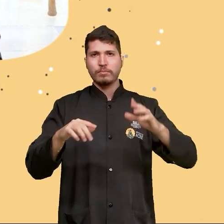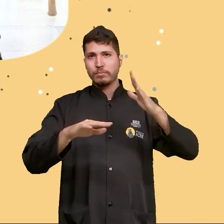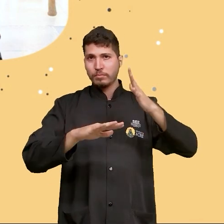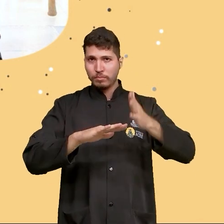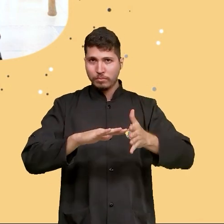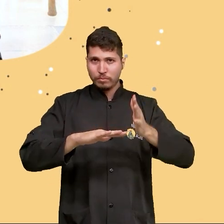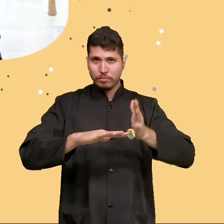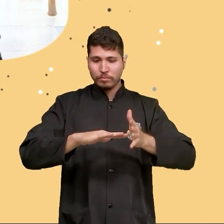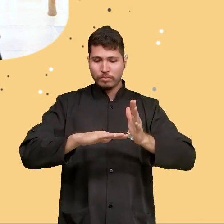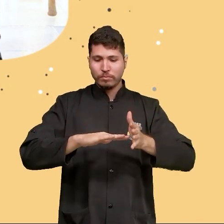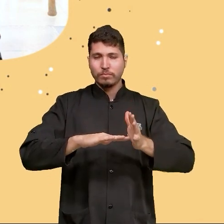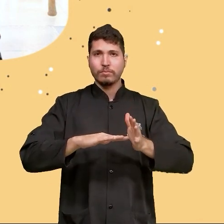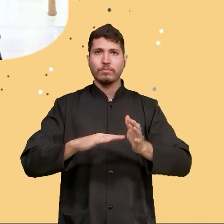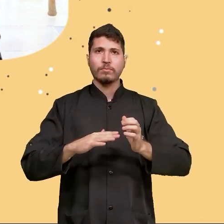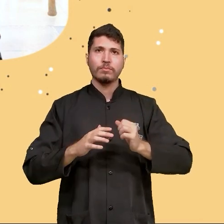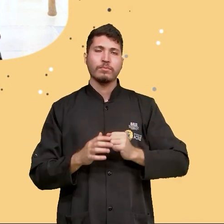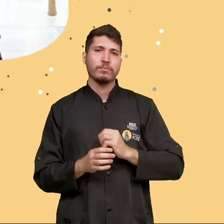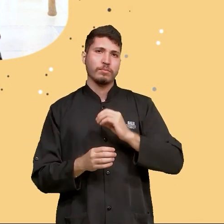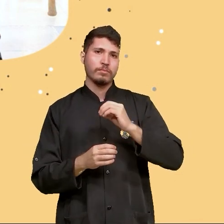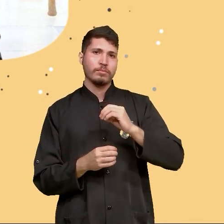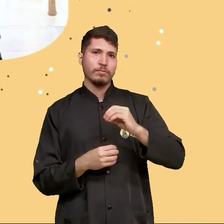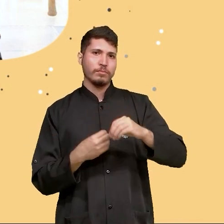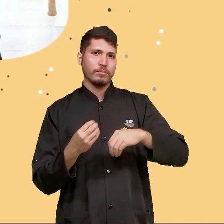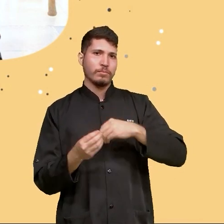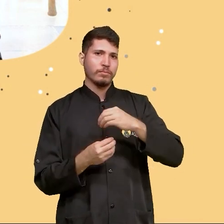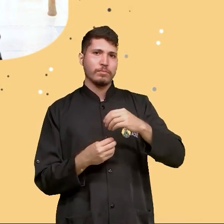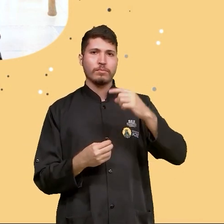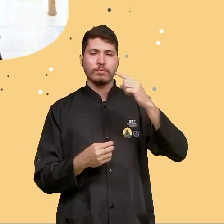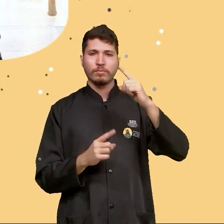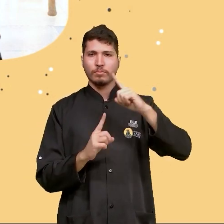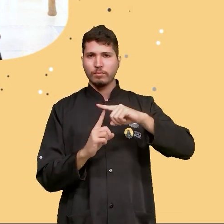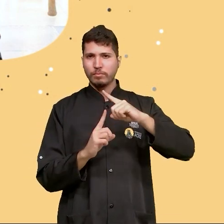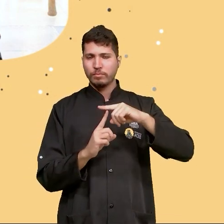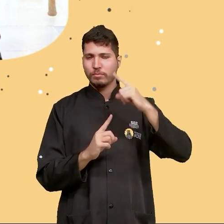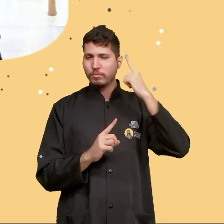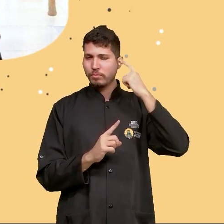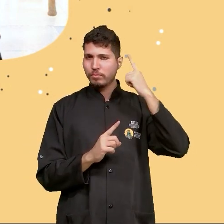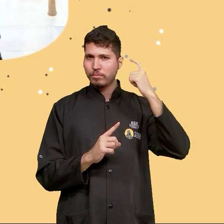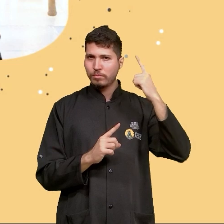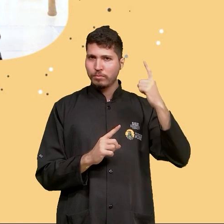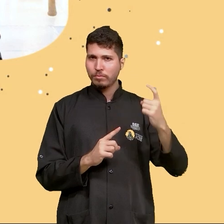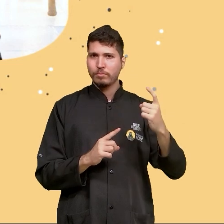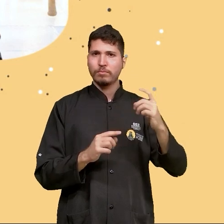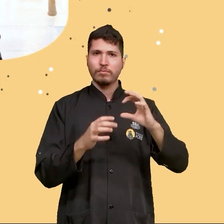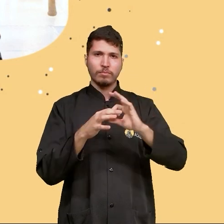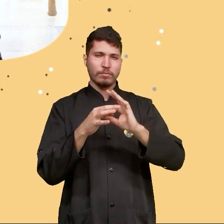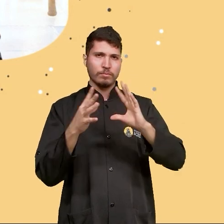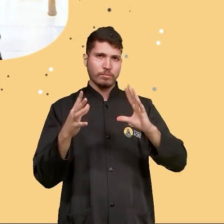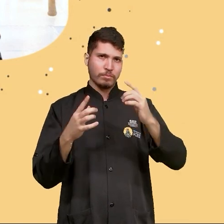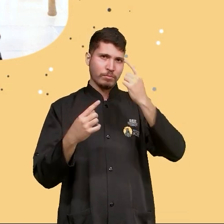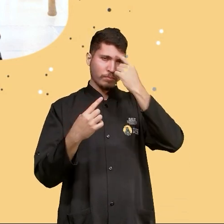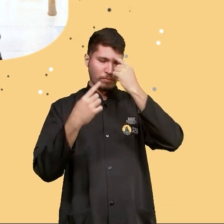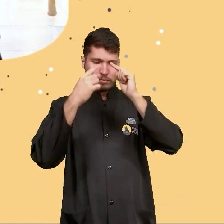contemporânea. Mistura de estilos, sons eletrônicos e liberdade